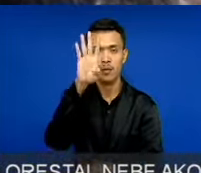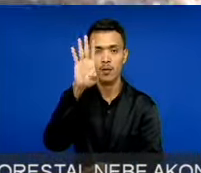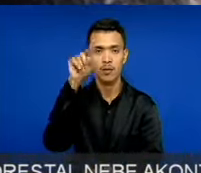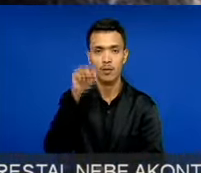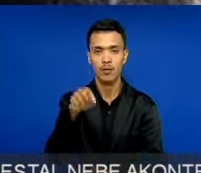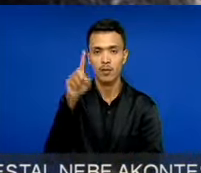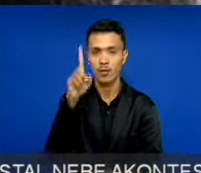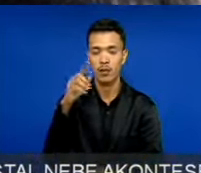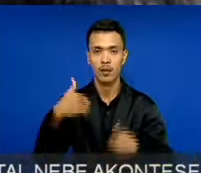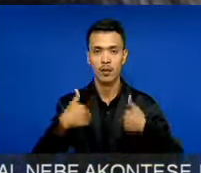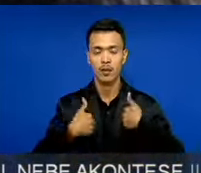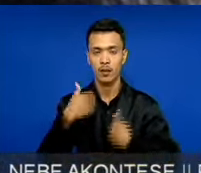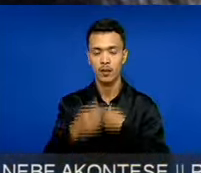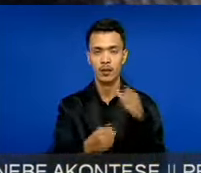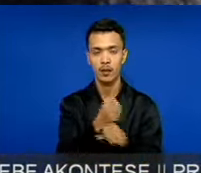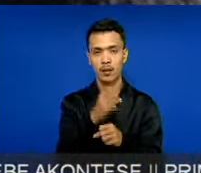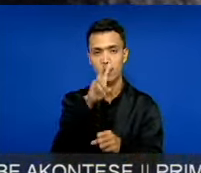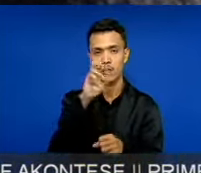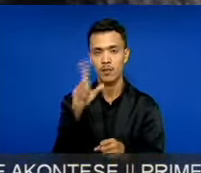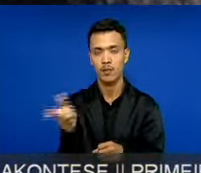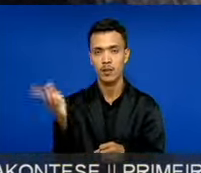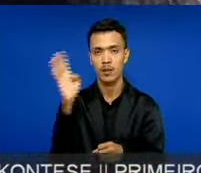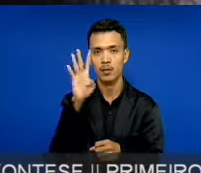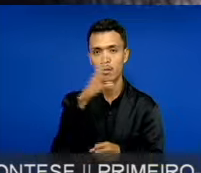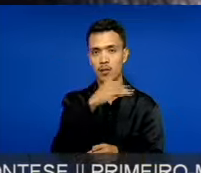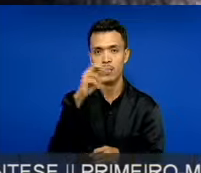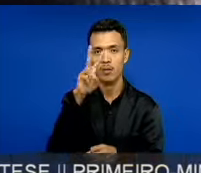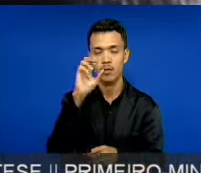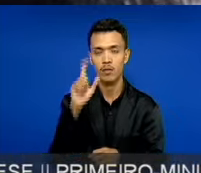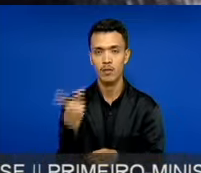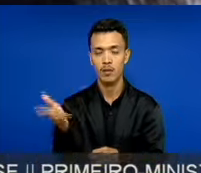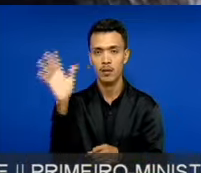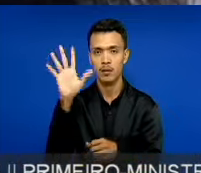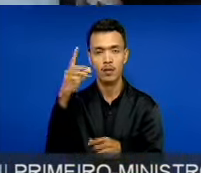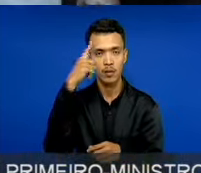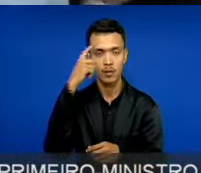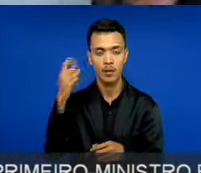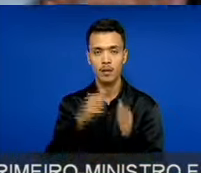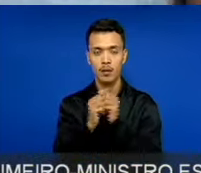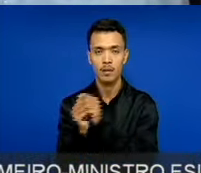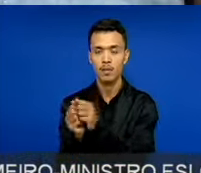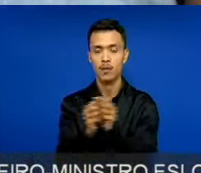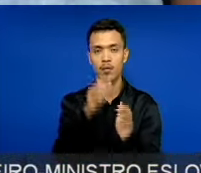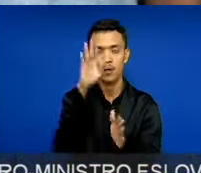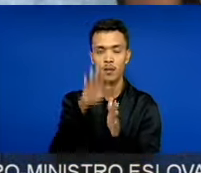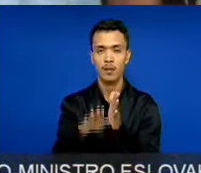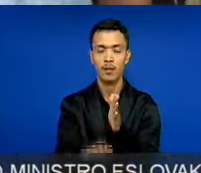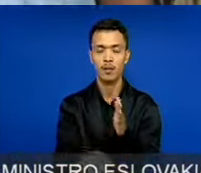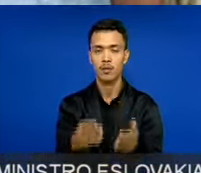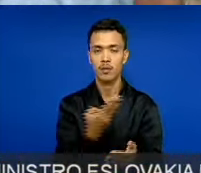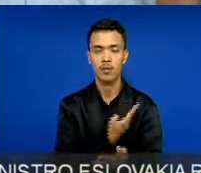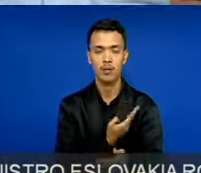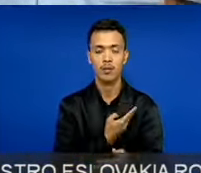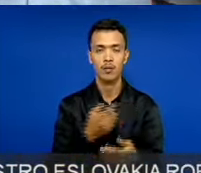e atinan rihung rua rua nulu rasing hat, no rihung rua rua nulu rasing lima. Tamba acompanha russi pressão barra menos de inflação no